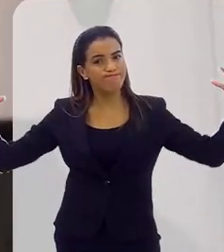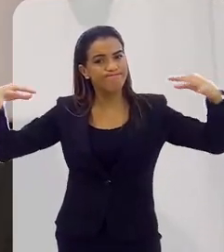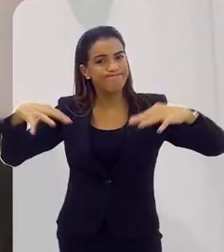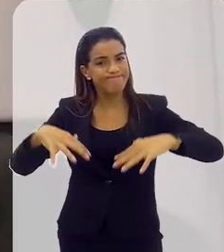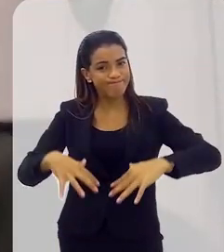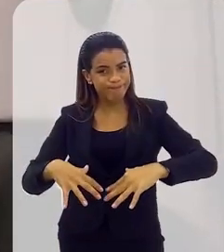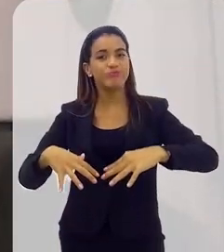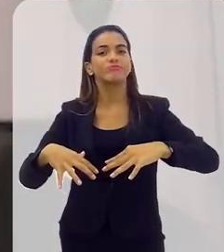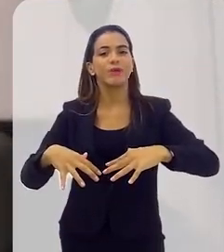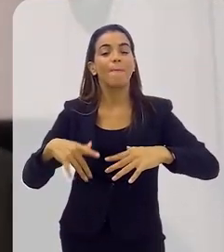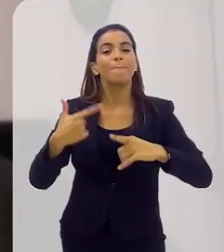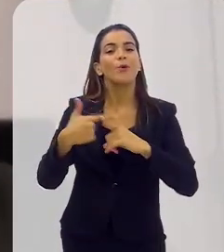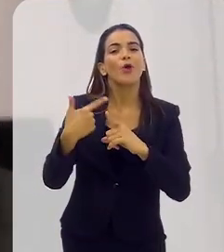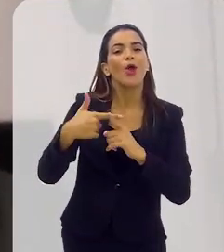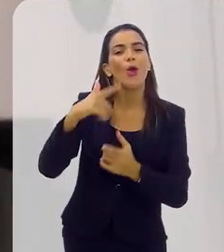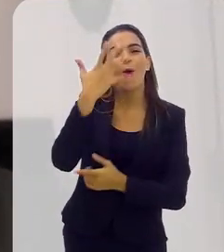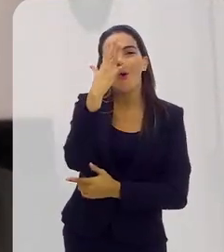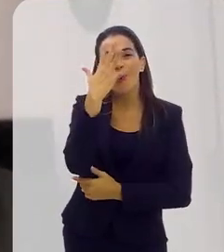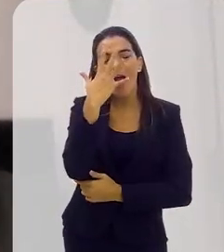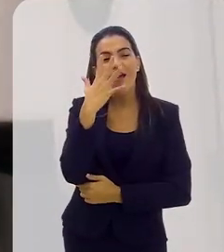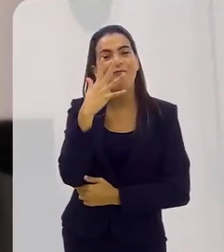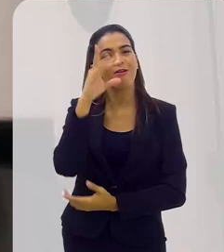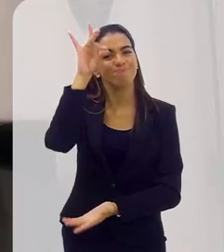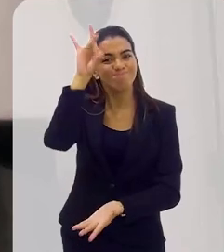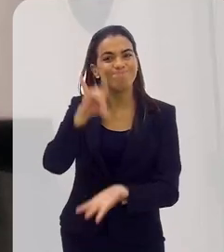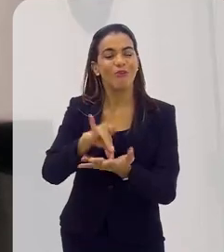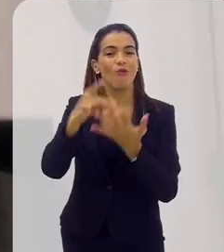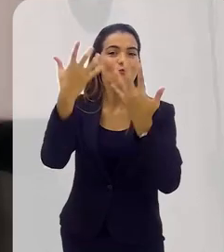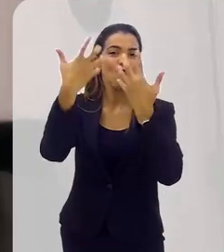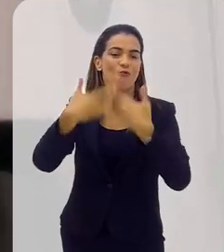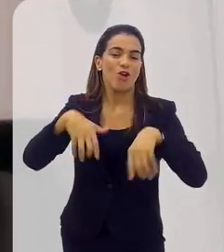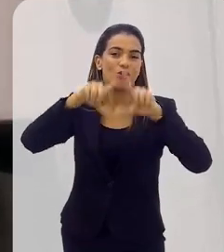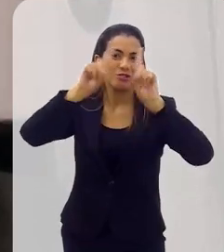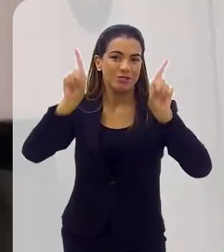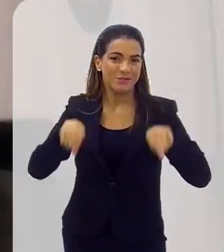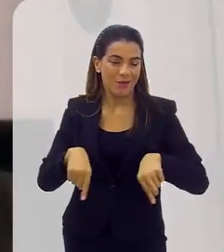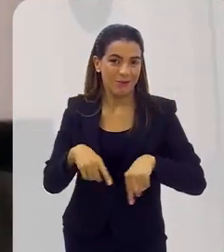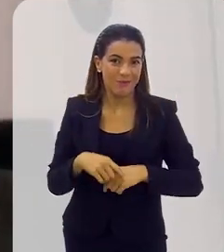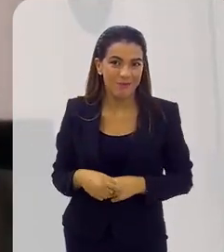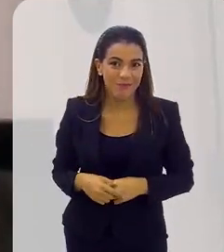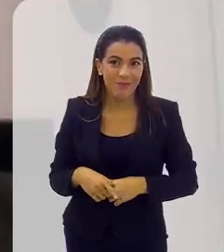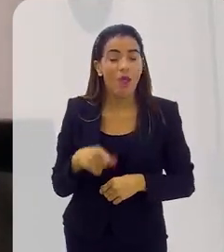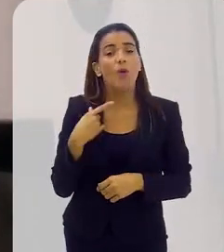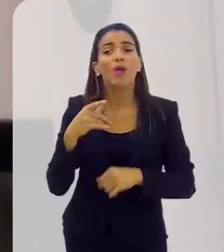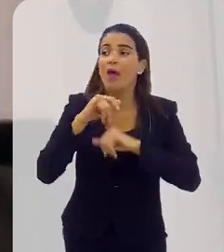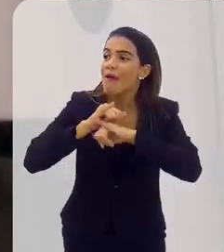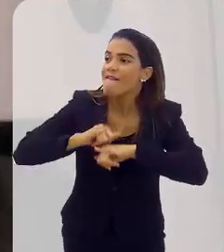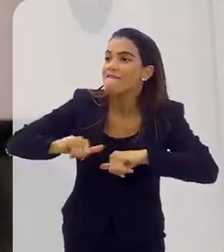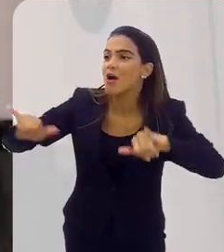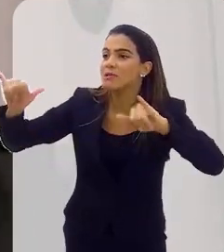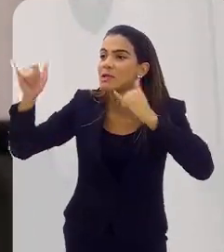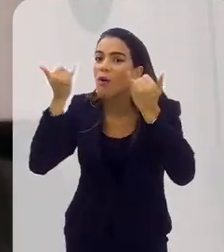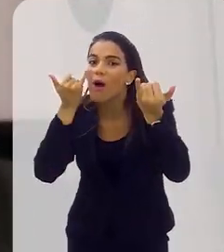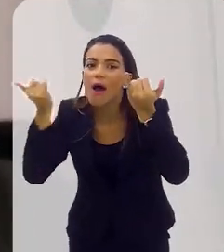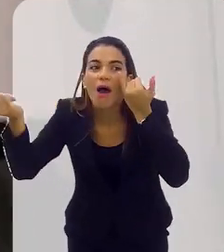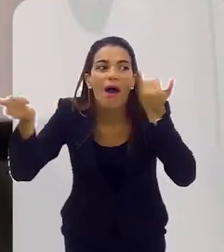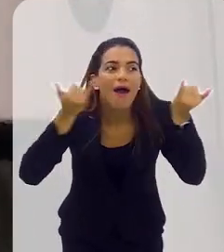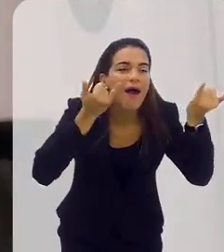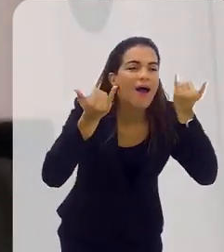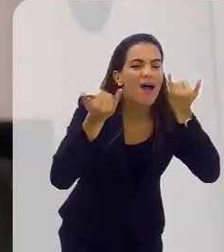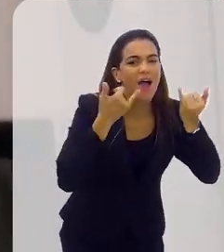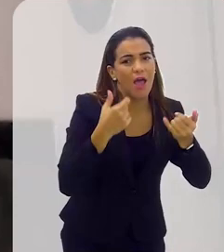enredo acadêmico, ele faz com que o carnaval exerça a sua real função, e a sua principal função, que é informar o